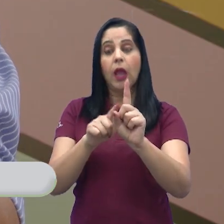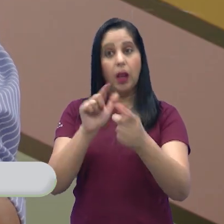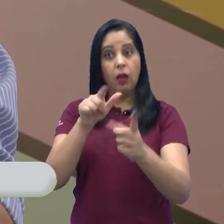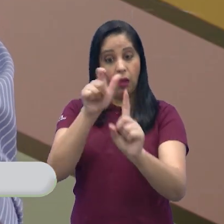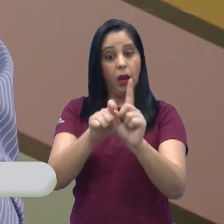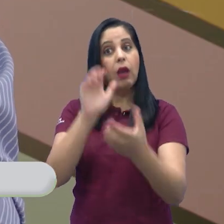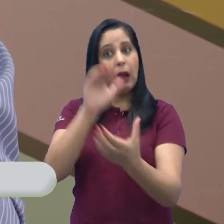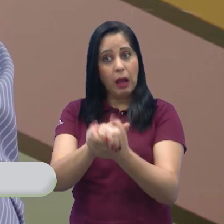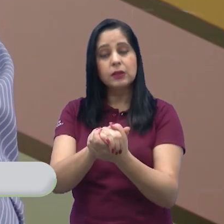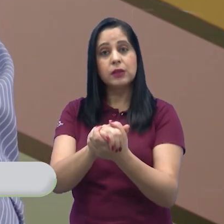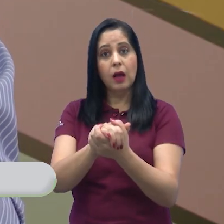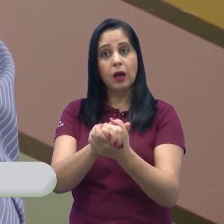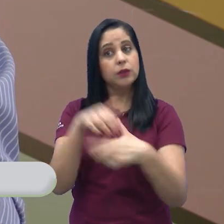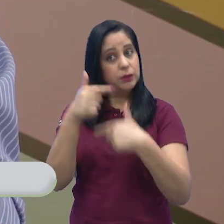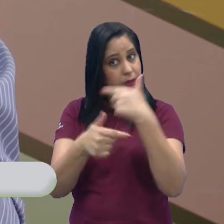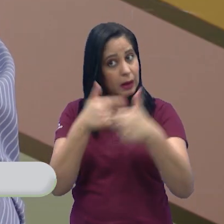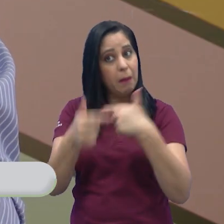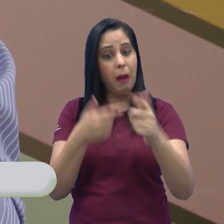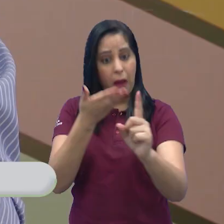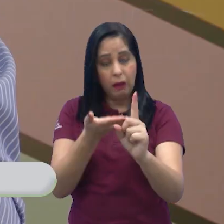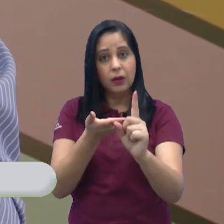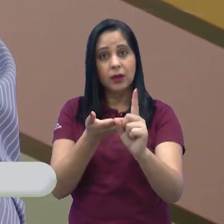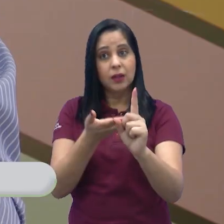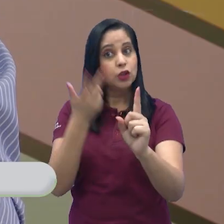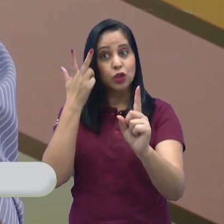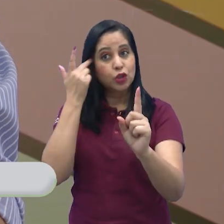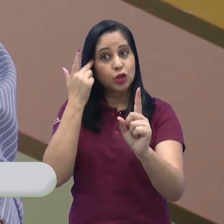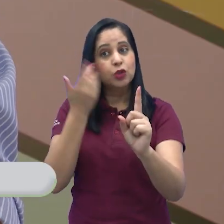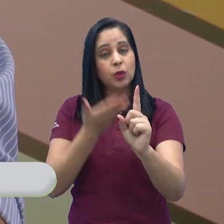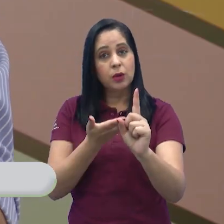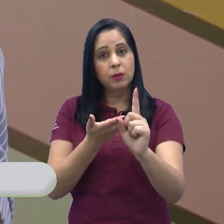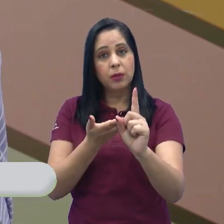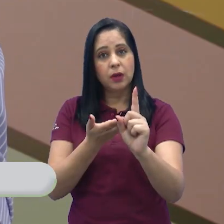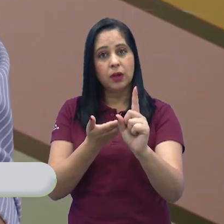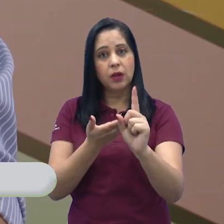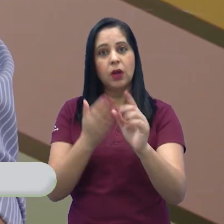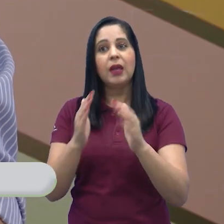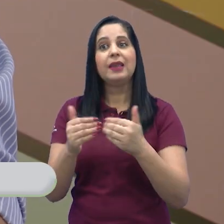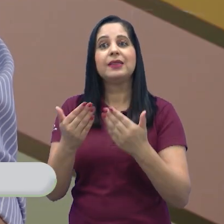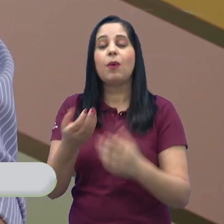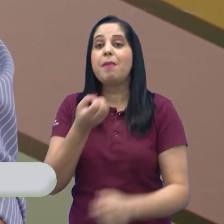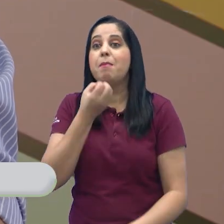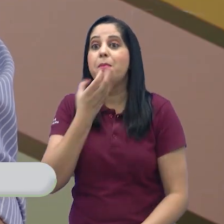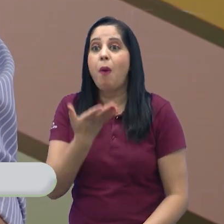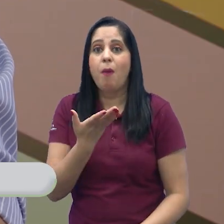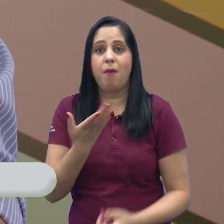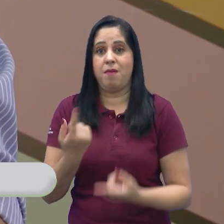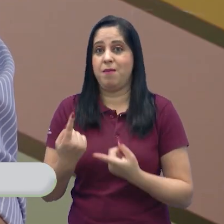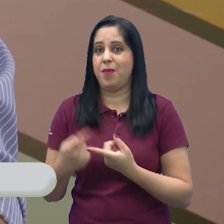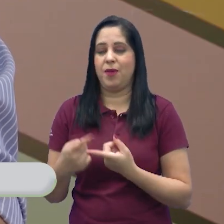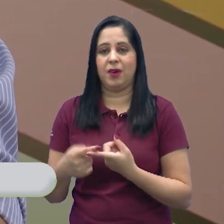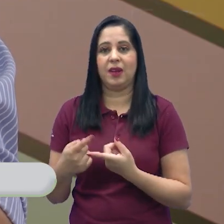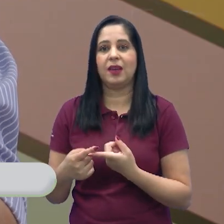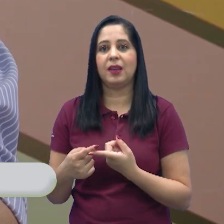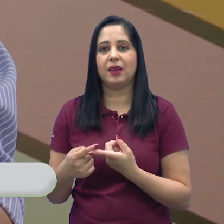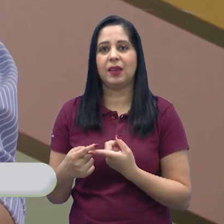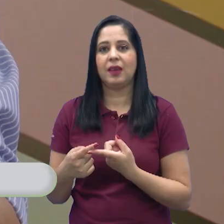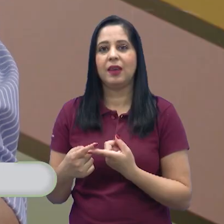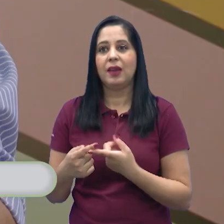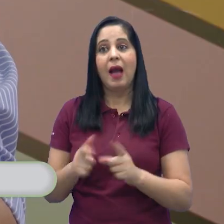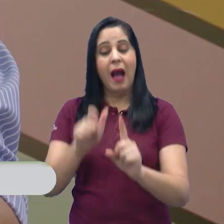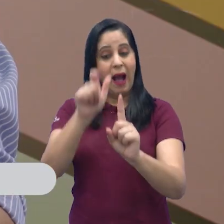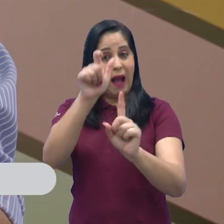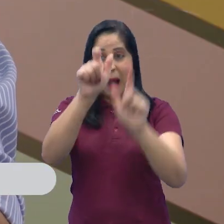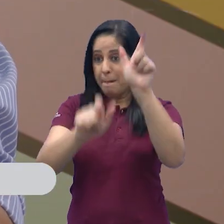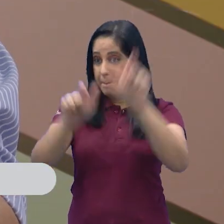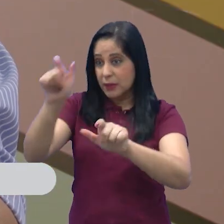e trabalhava. Então, isso é bom para mostrar que a pessoa ela